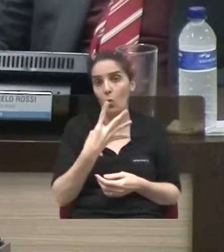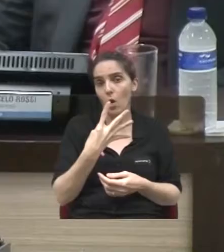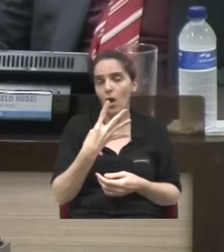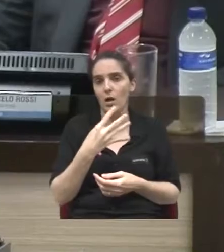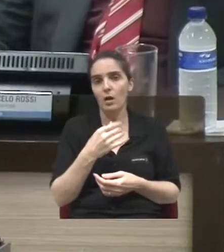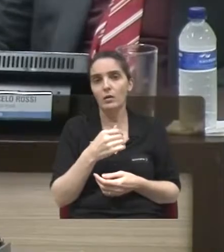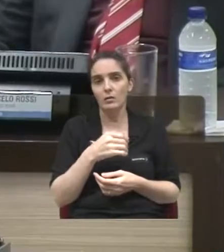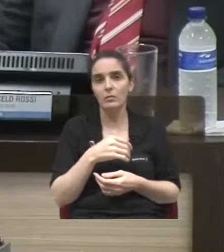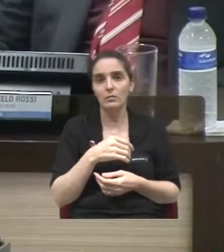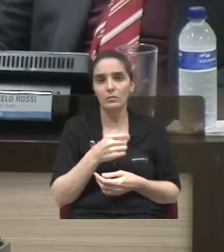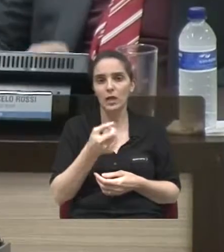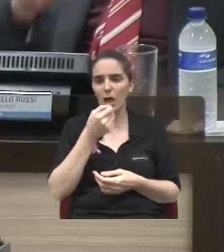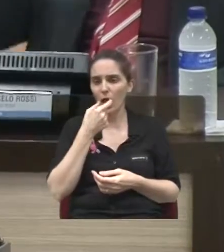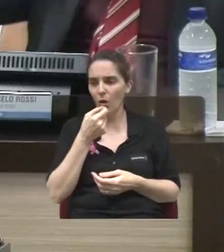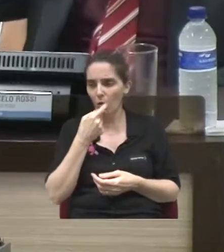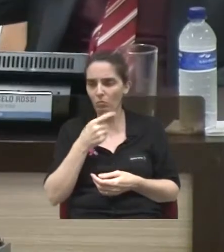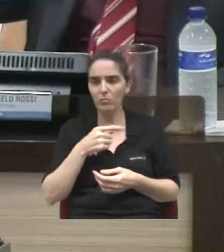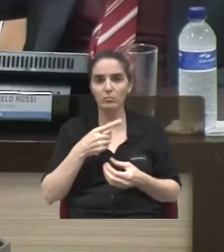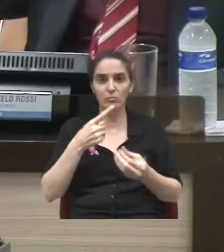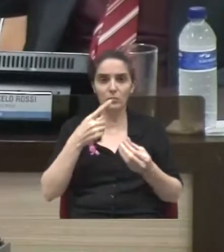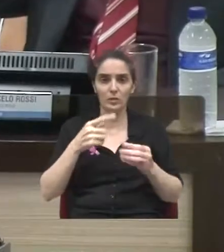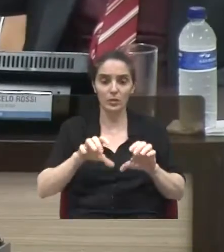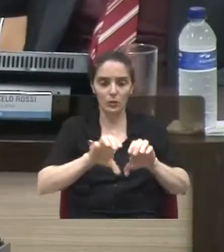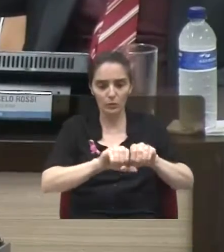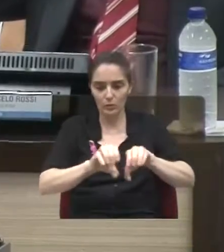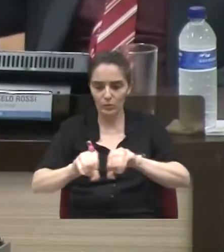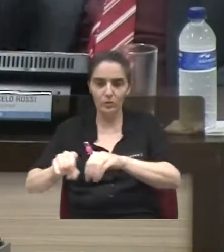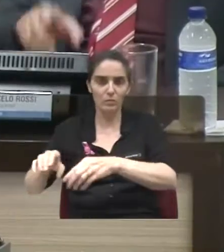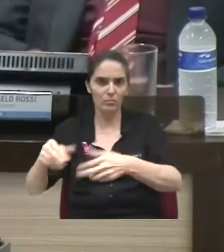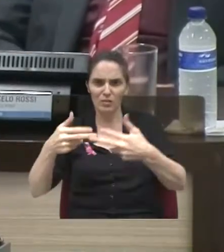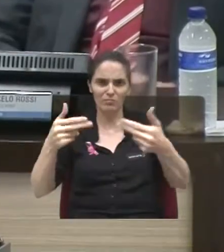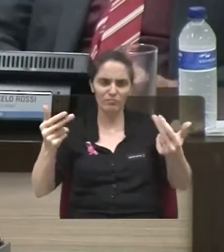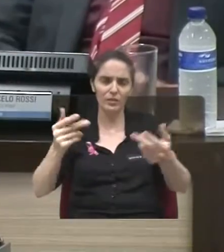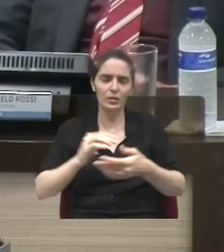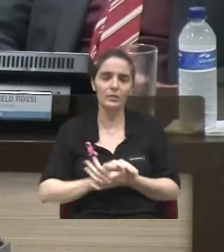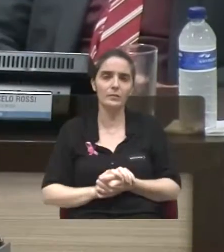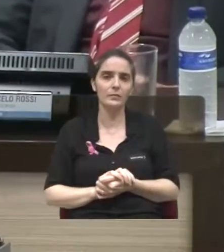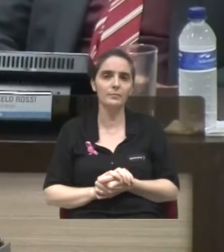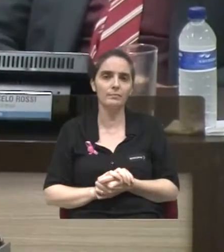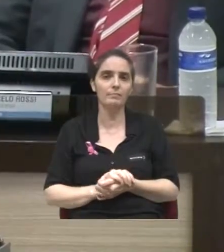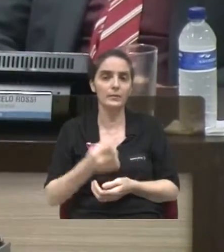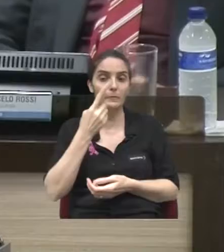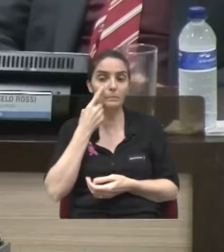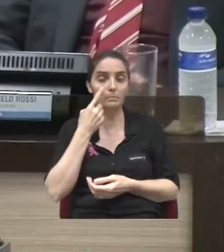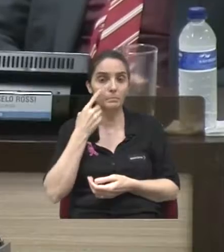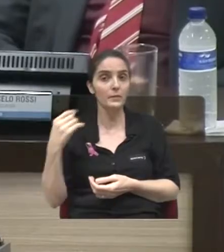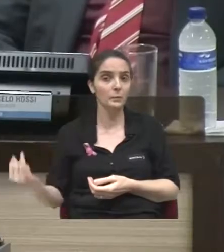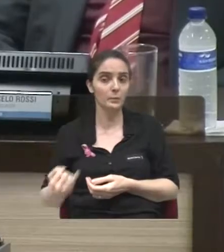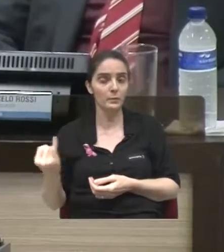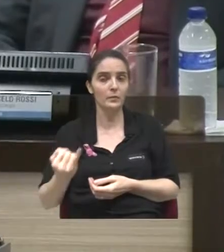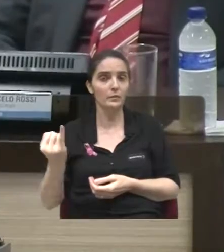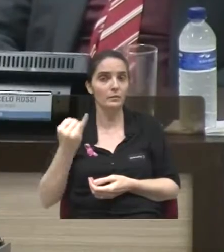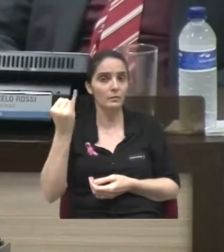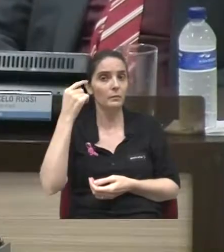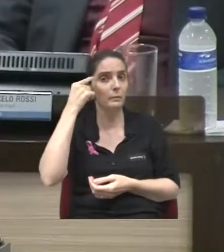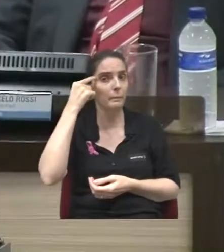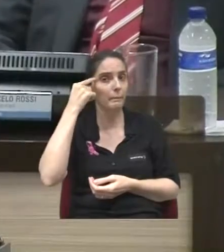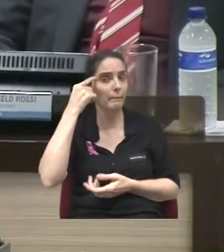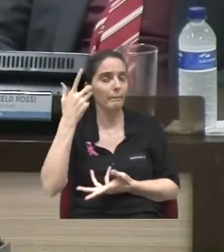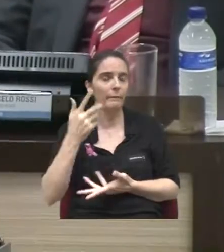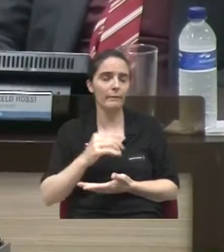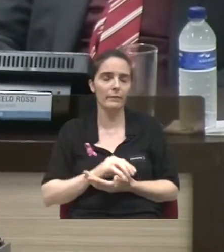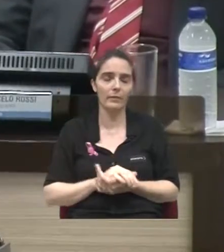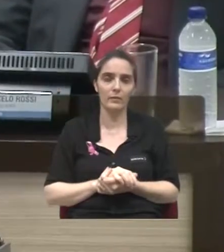comprimido, linguiça, uma série de coisas, e aí a gente vê a importância, quando a gente acha que tecnicamente o